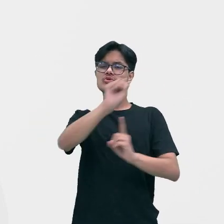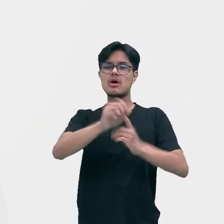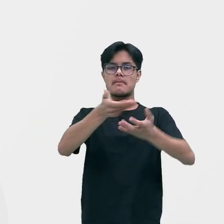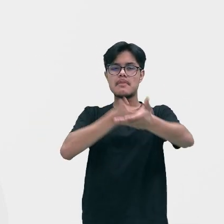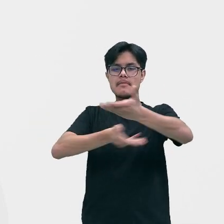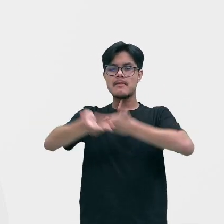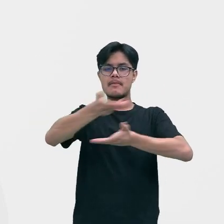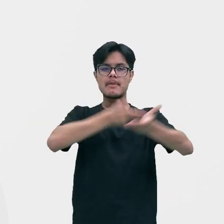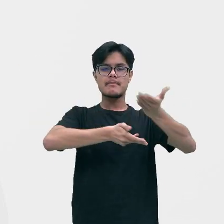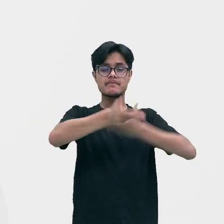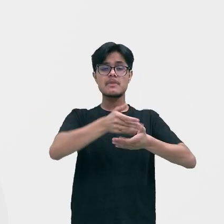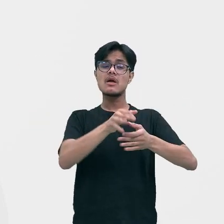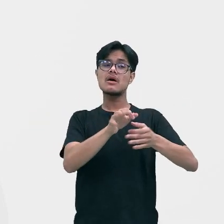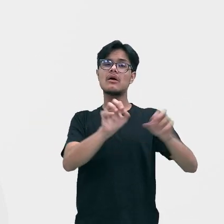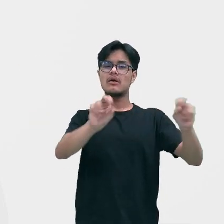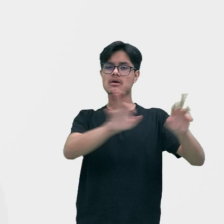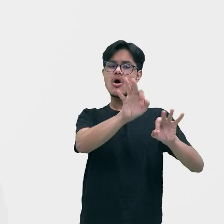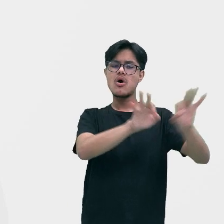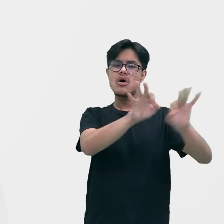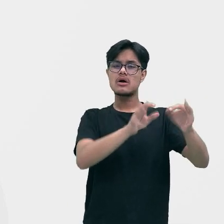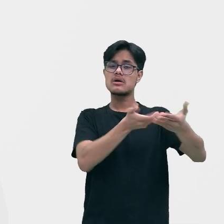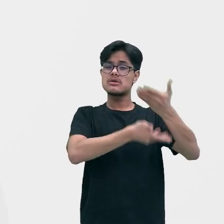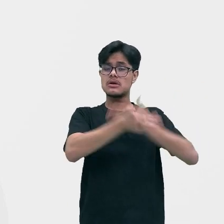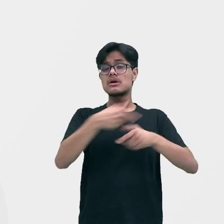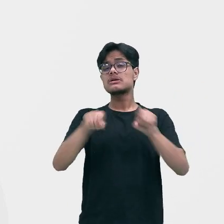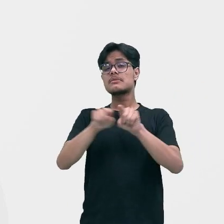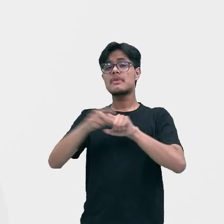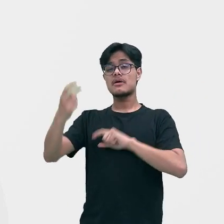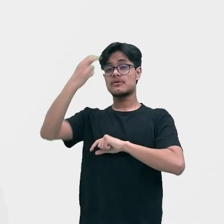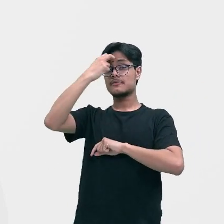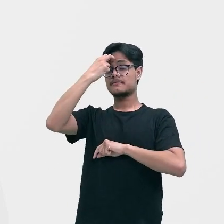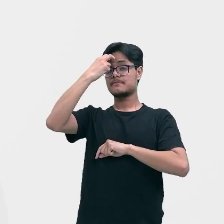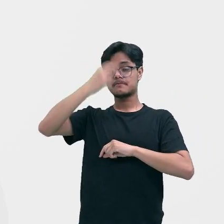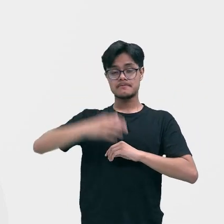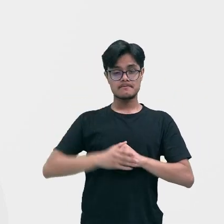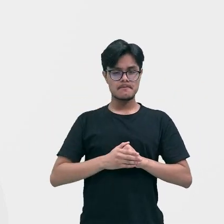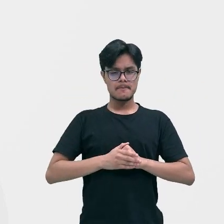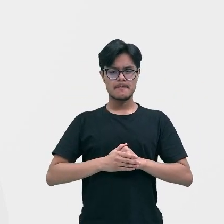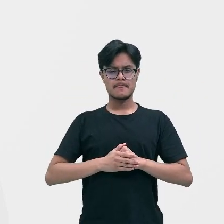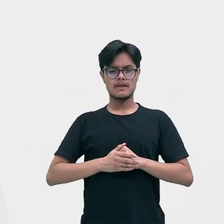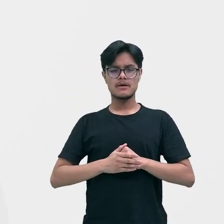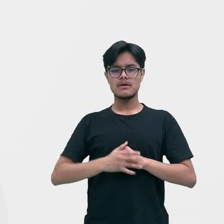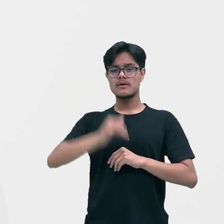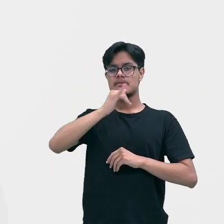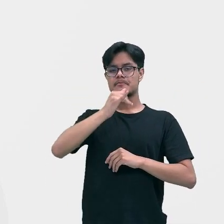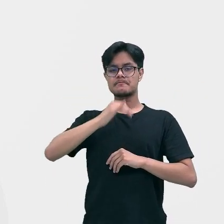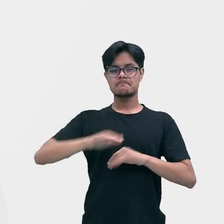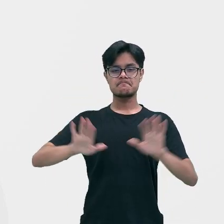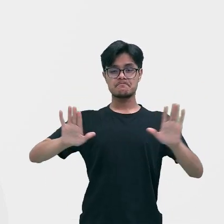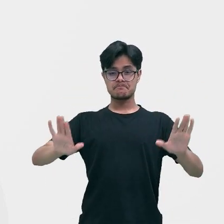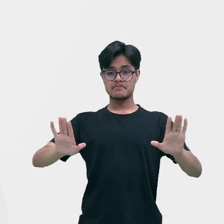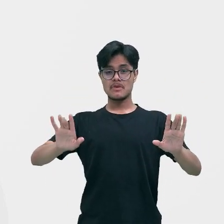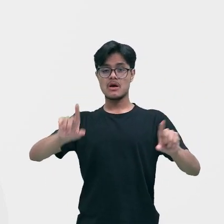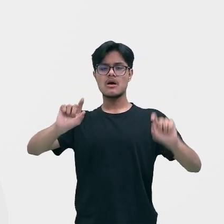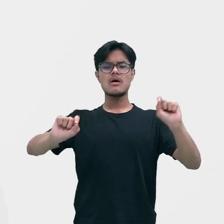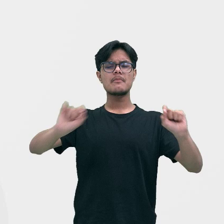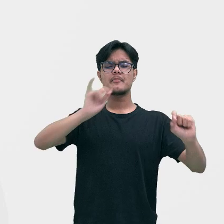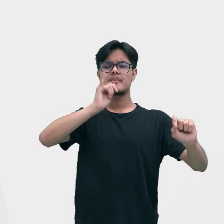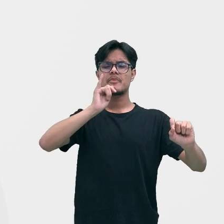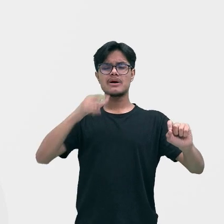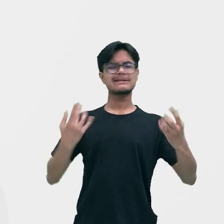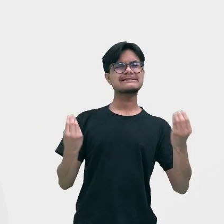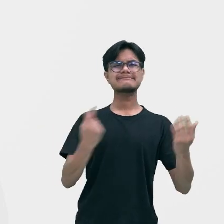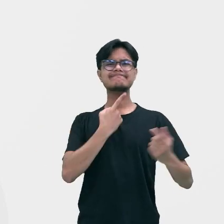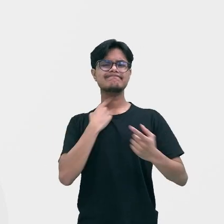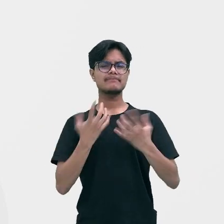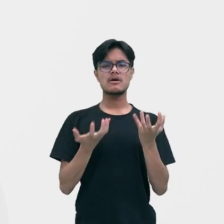a organização social e a própria cultura, independente da desejabilidade social que tais